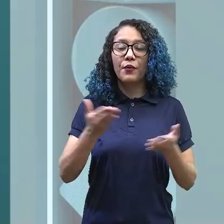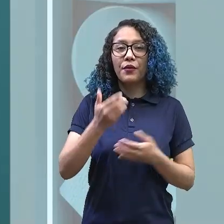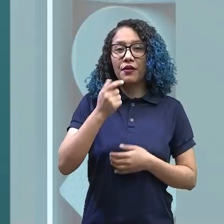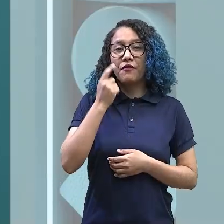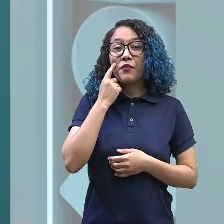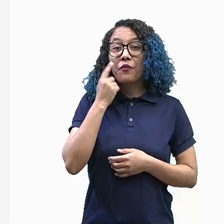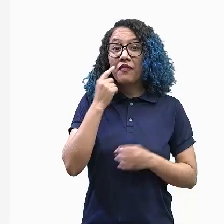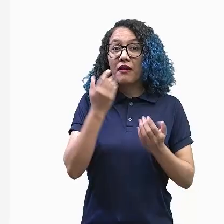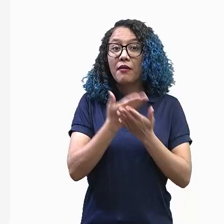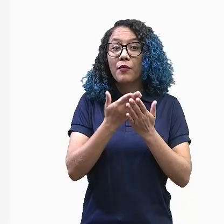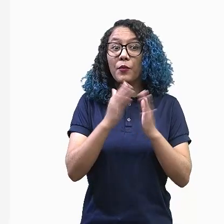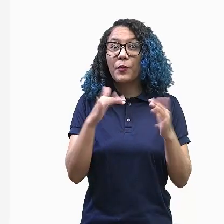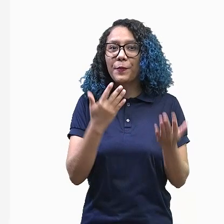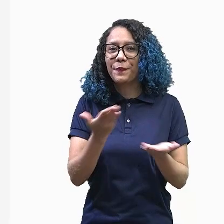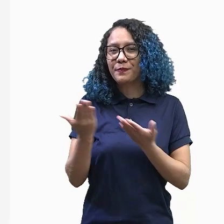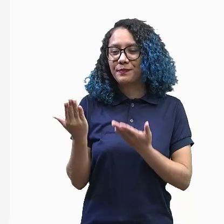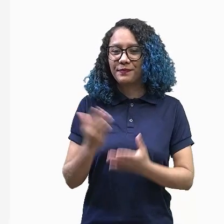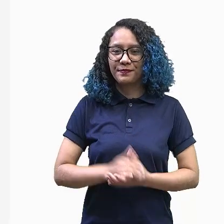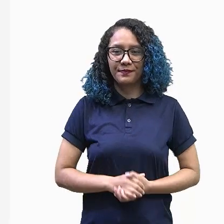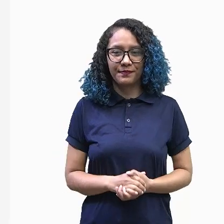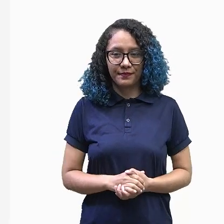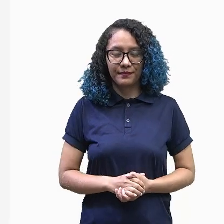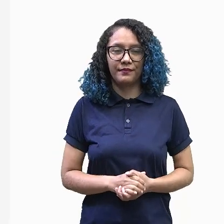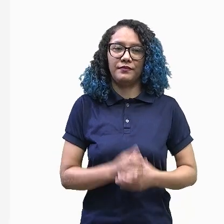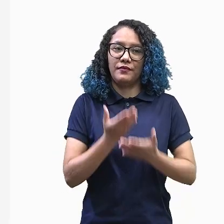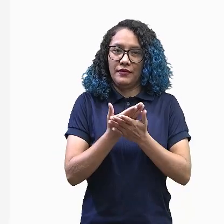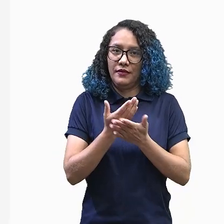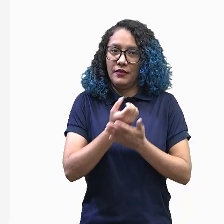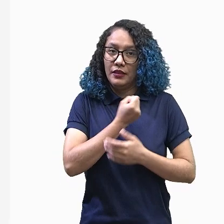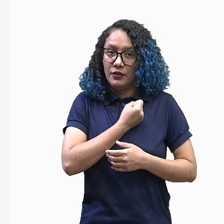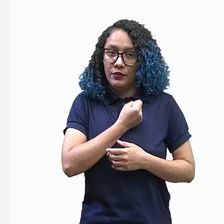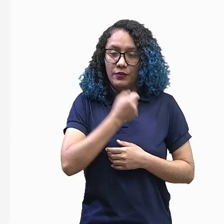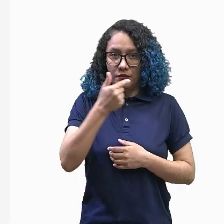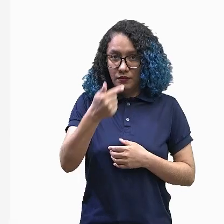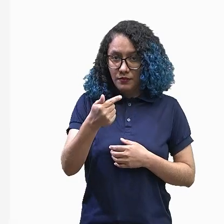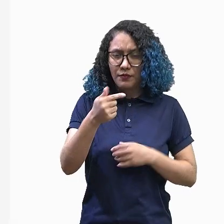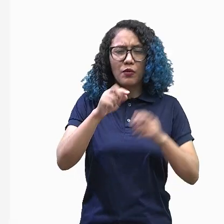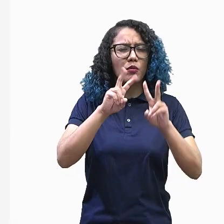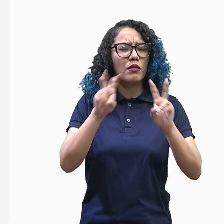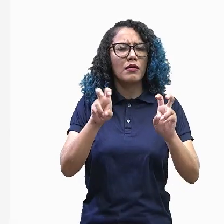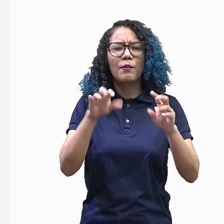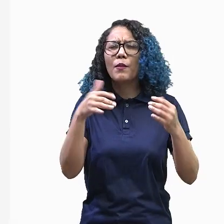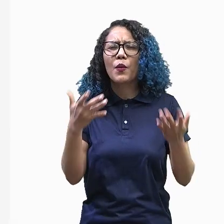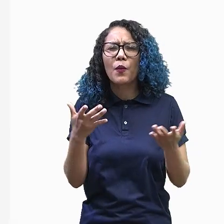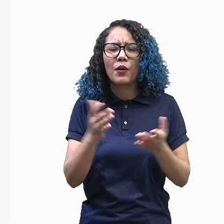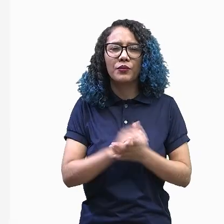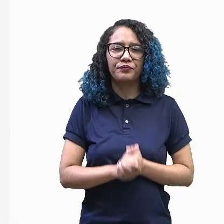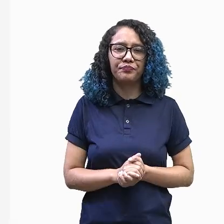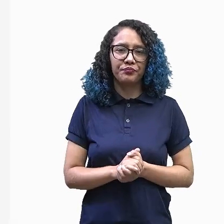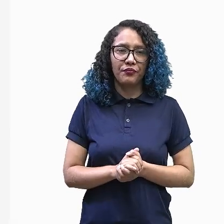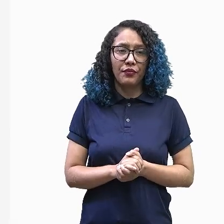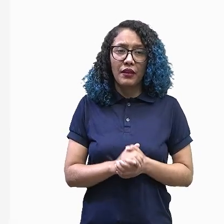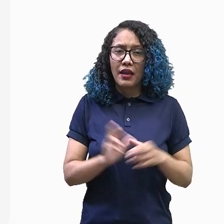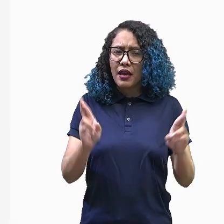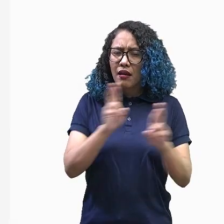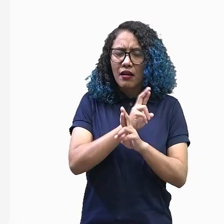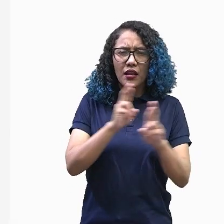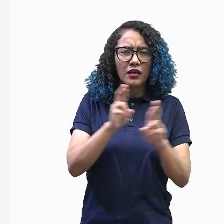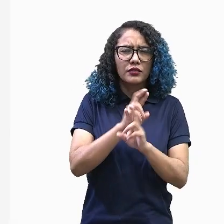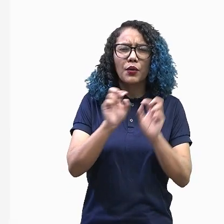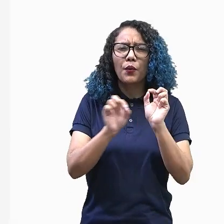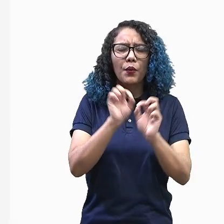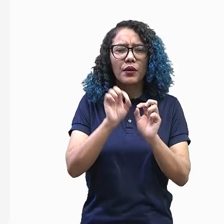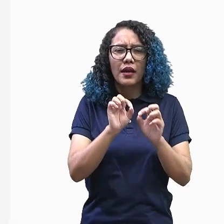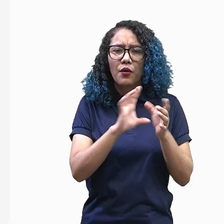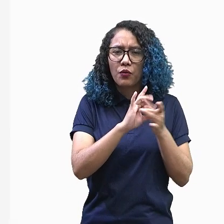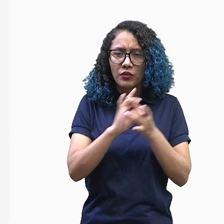de hoje? Temos a aula de número 7, objeto de conhecimento, relação entre contexto de